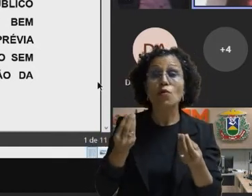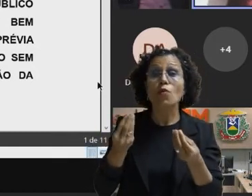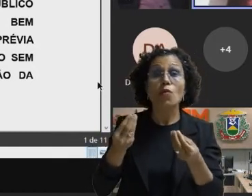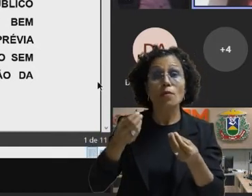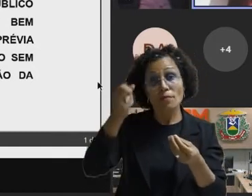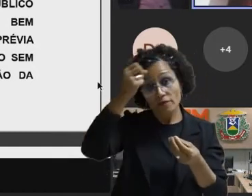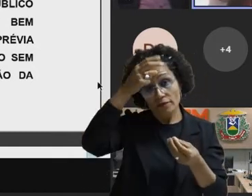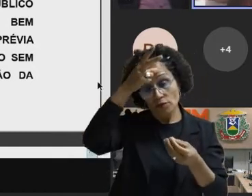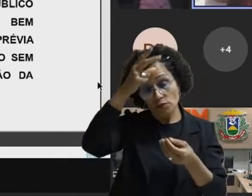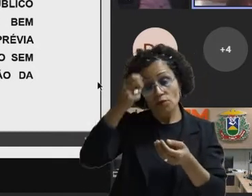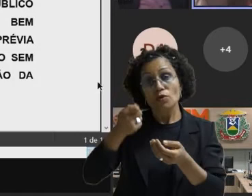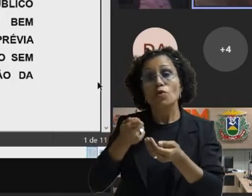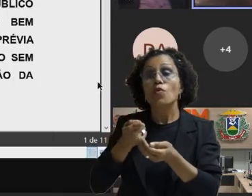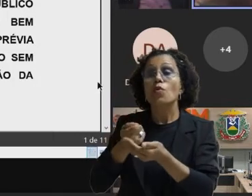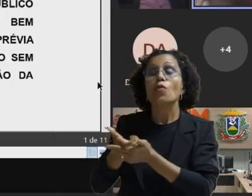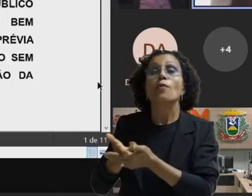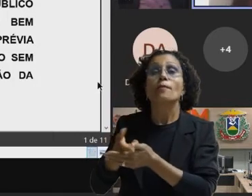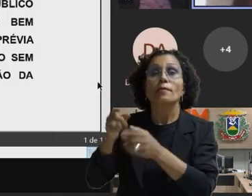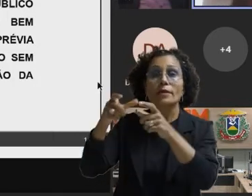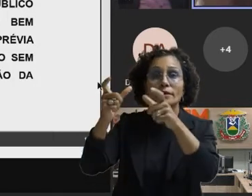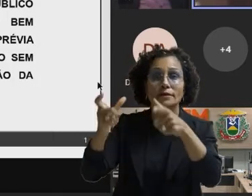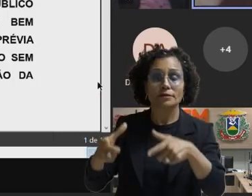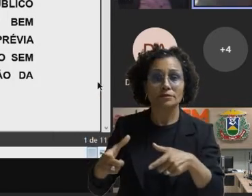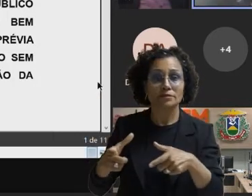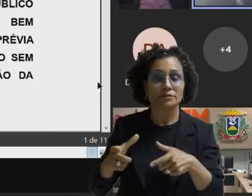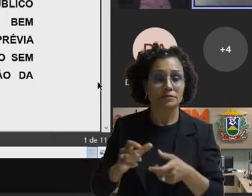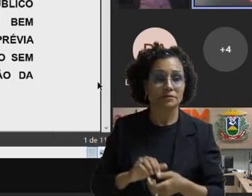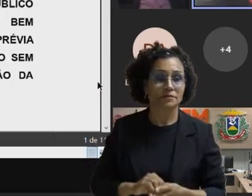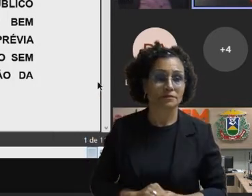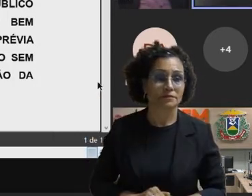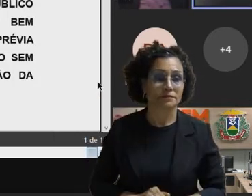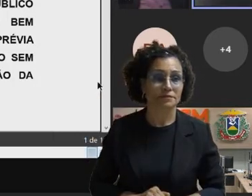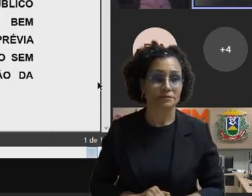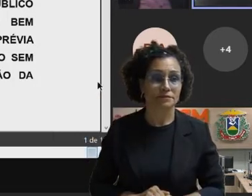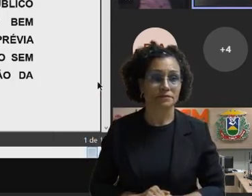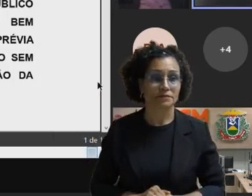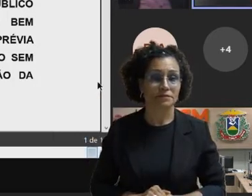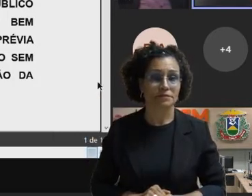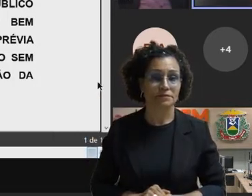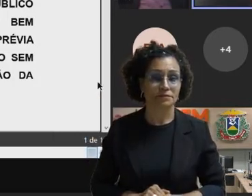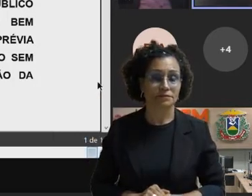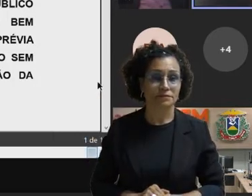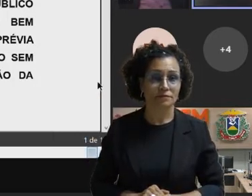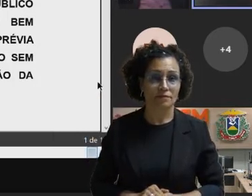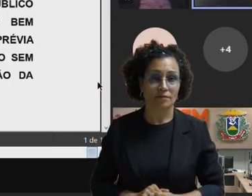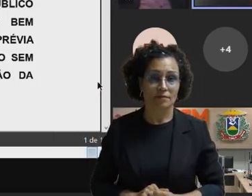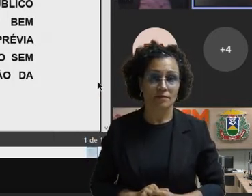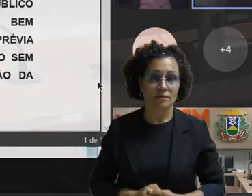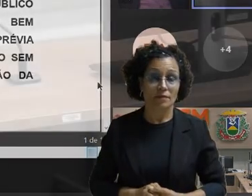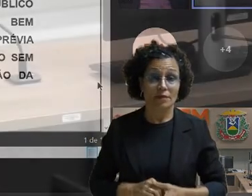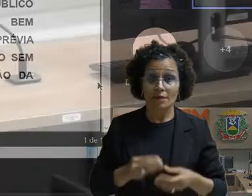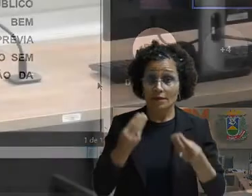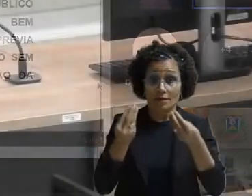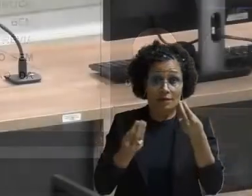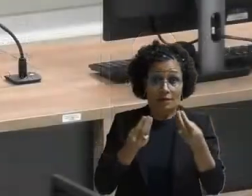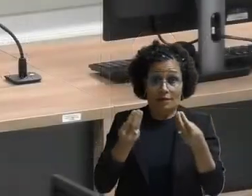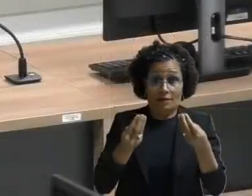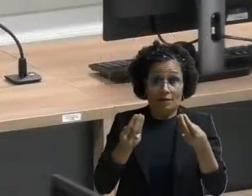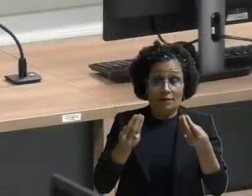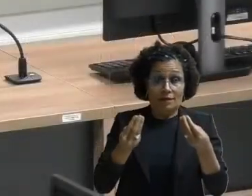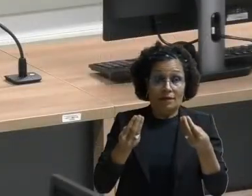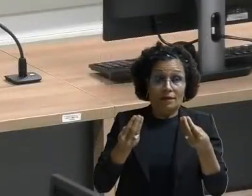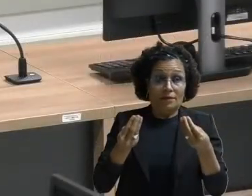essa área. Era isso. Tá? Doutor Scalopi, Veja bem que situação que nós temos.